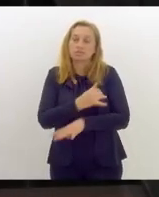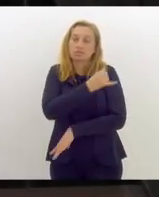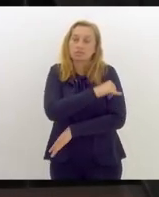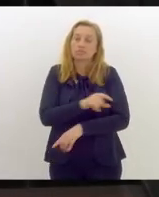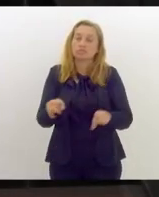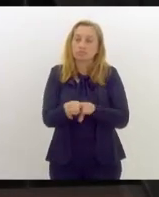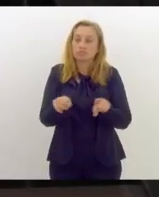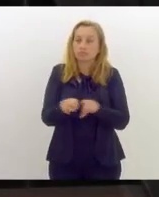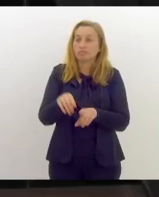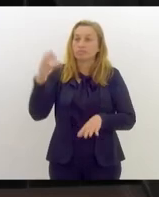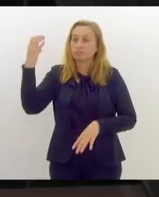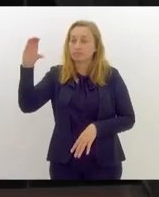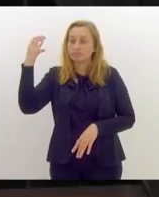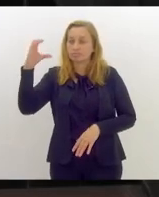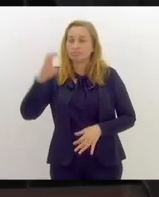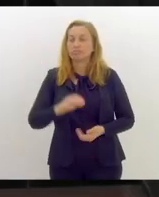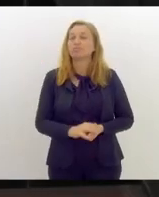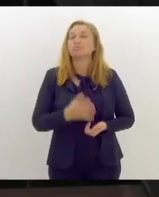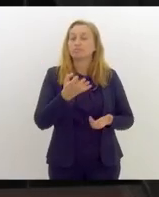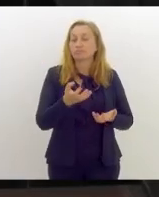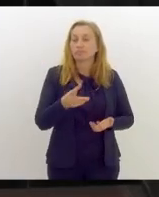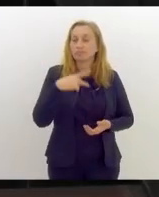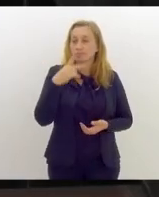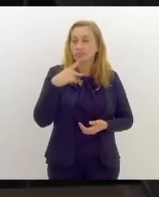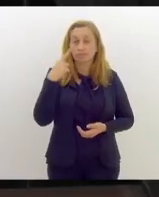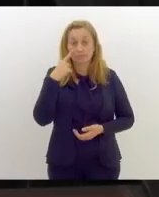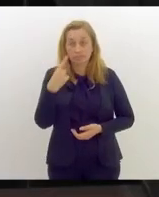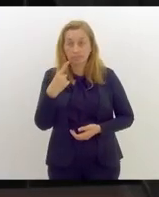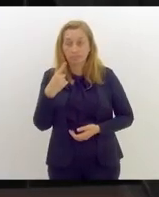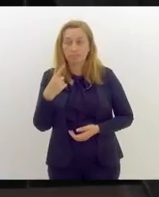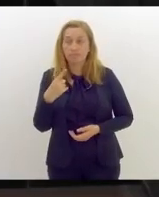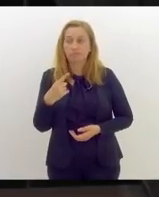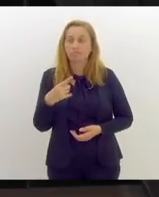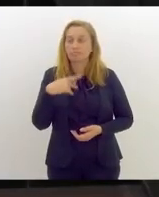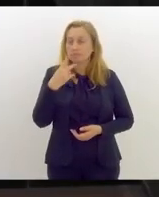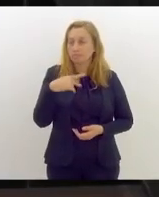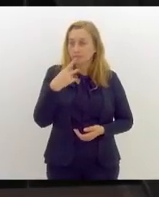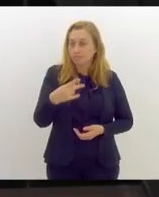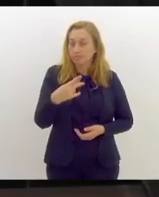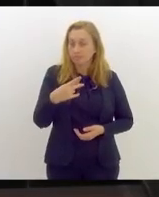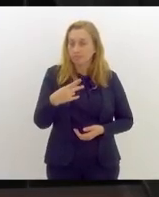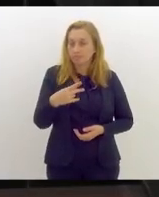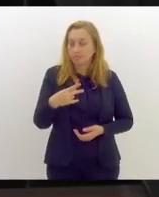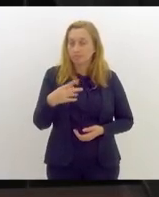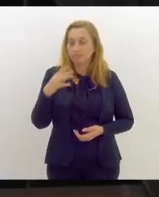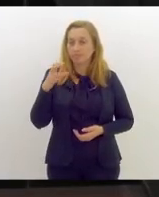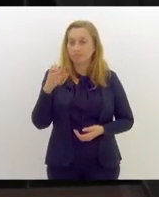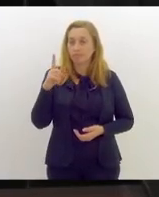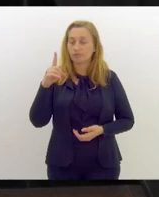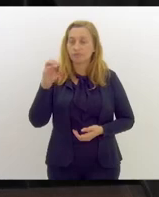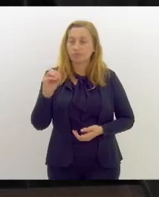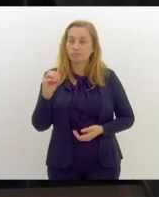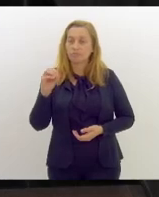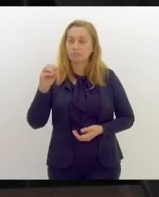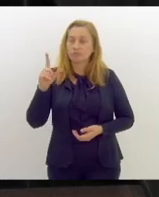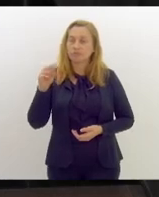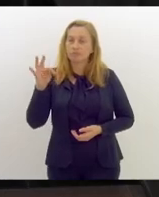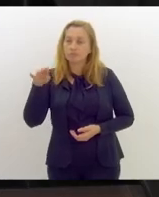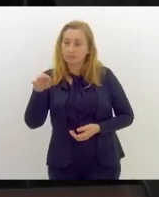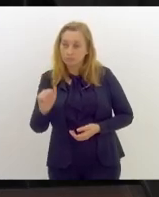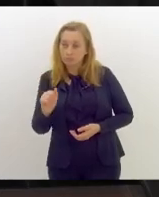e quero dizer Deputado que assistir aqui a fala do Brilhante do ecologista o Sérgio